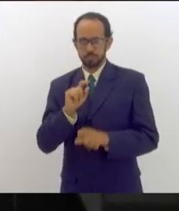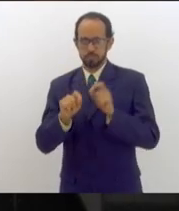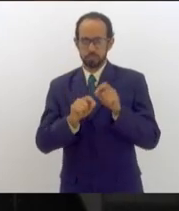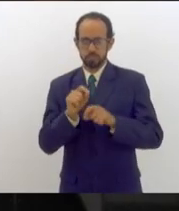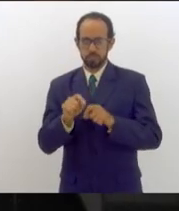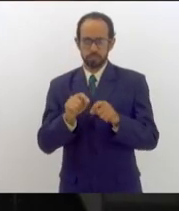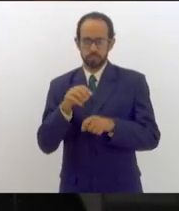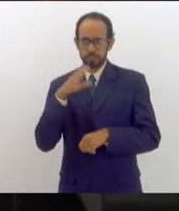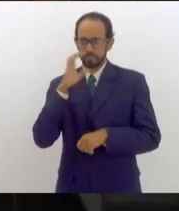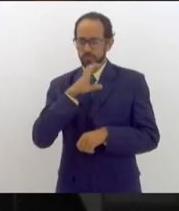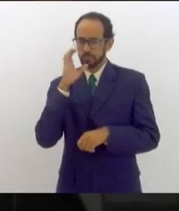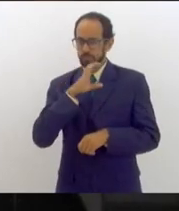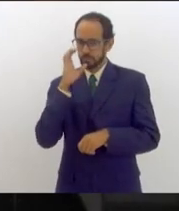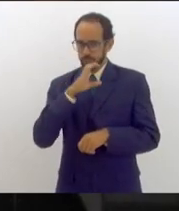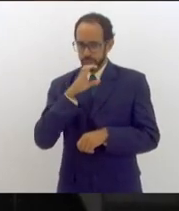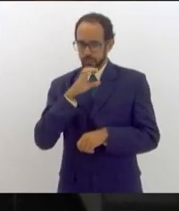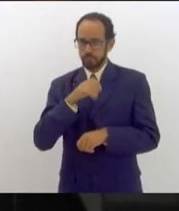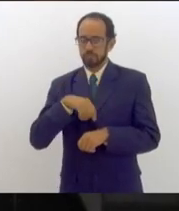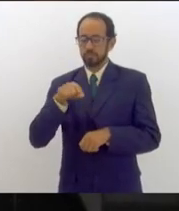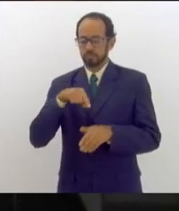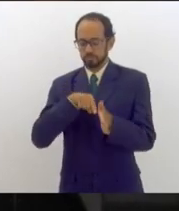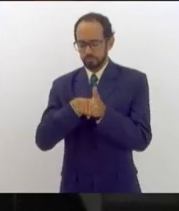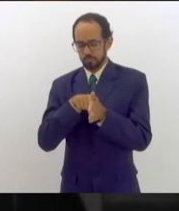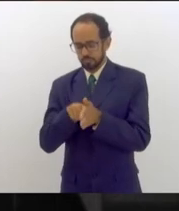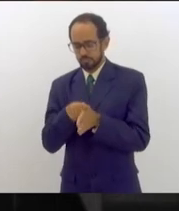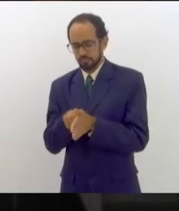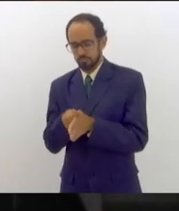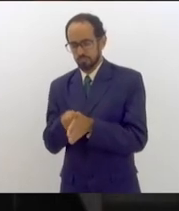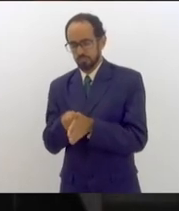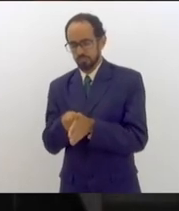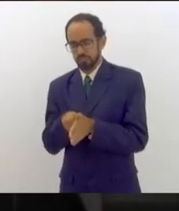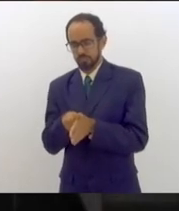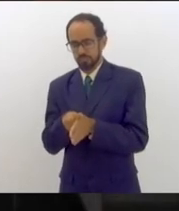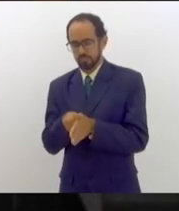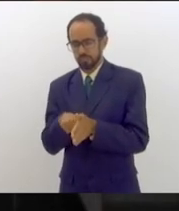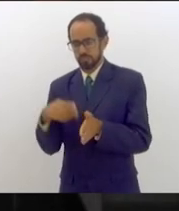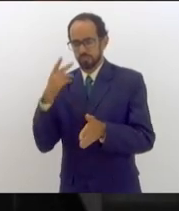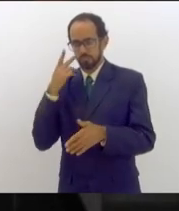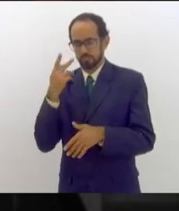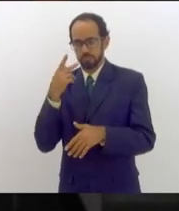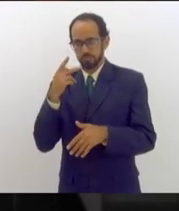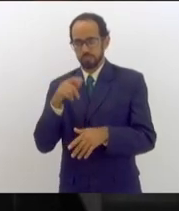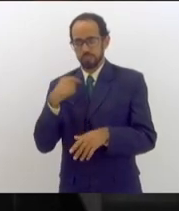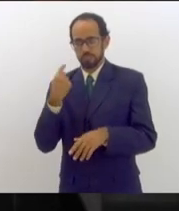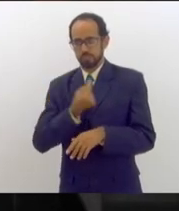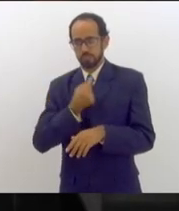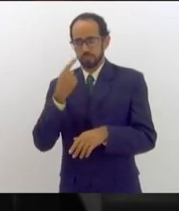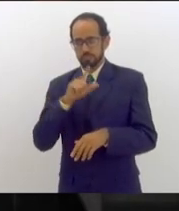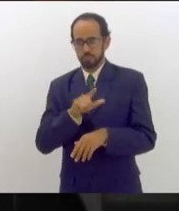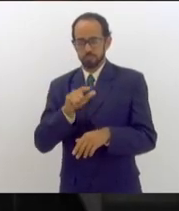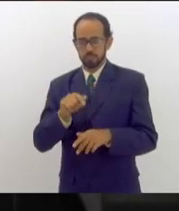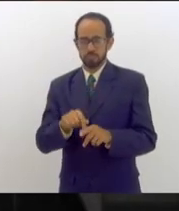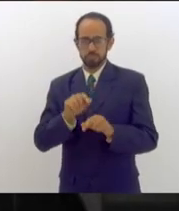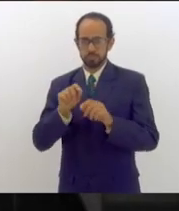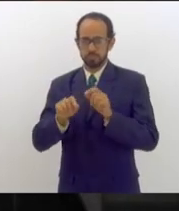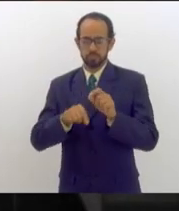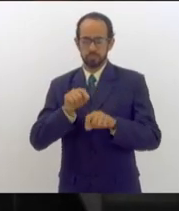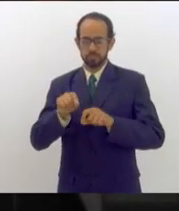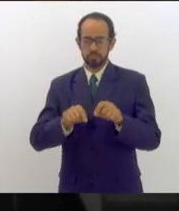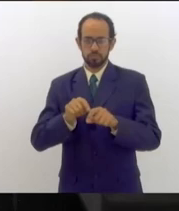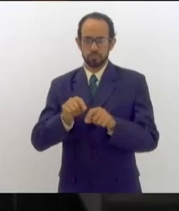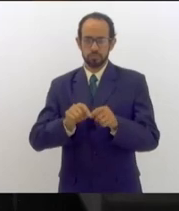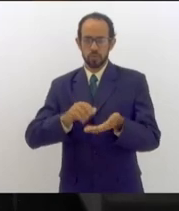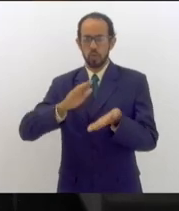brevidade nessa experiência para que possamos realmente cobrar